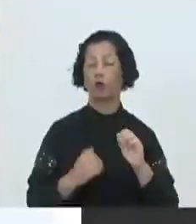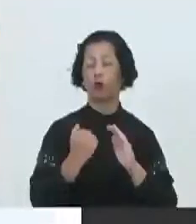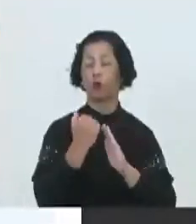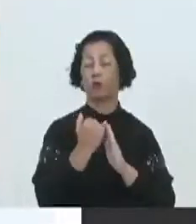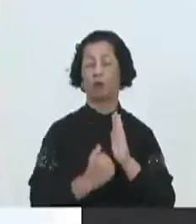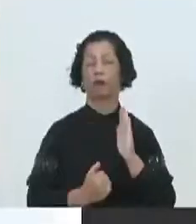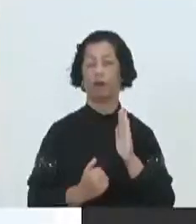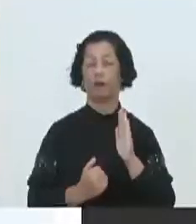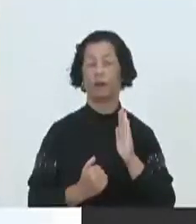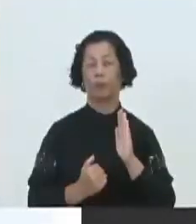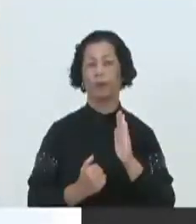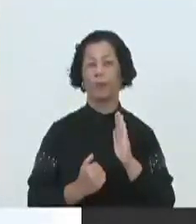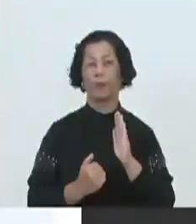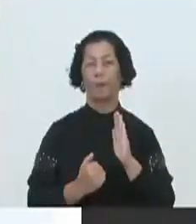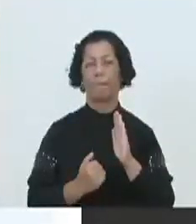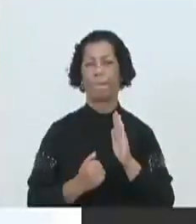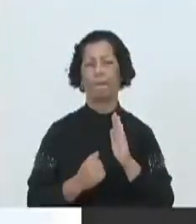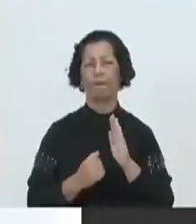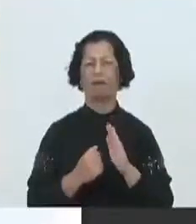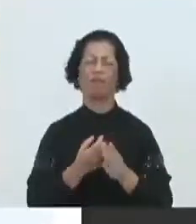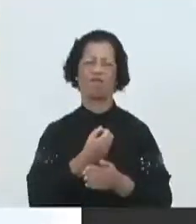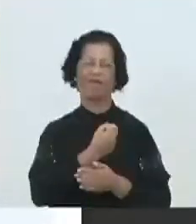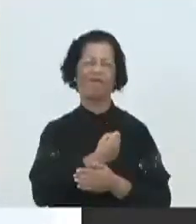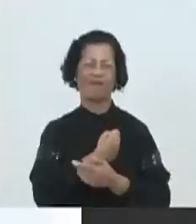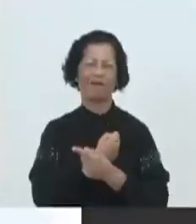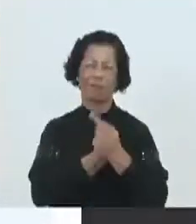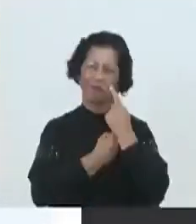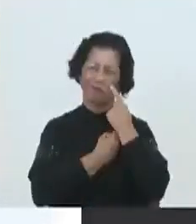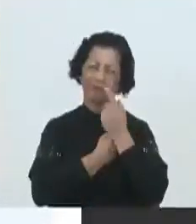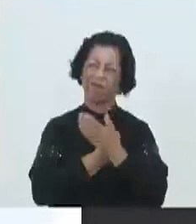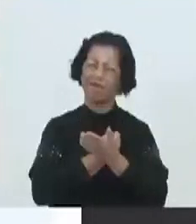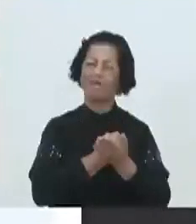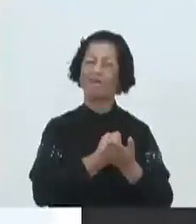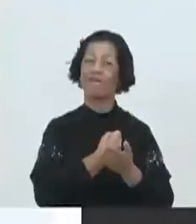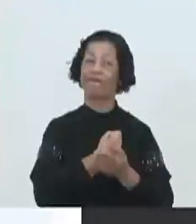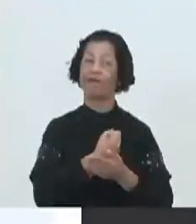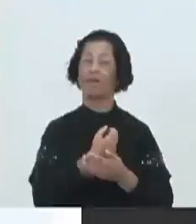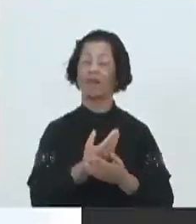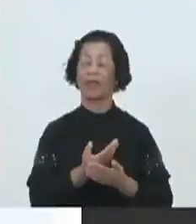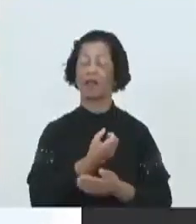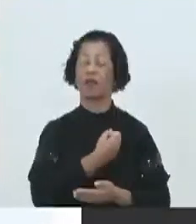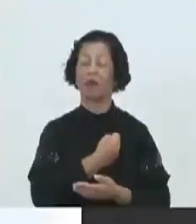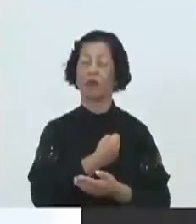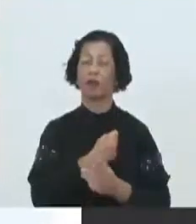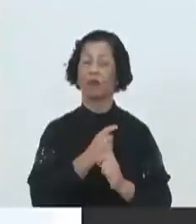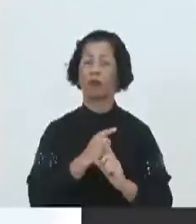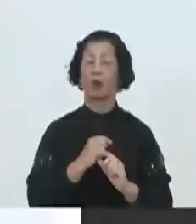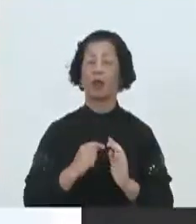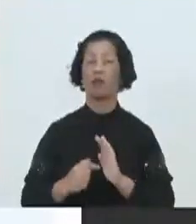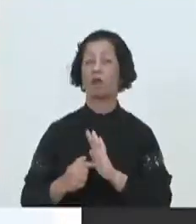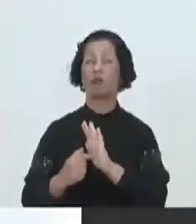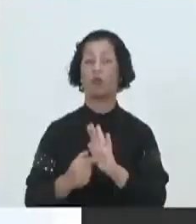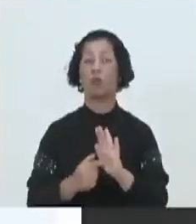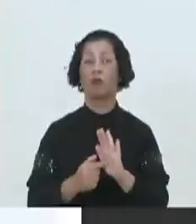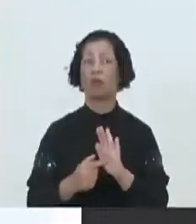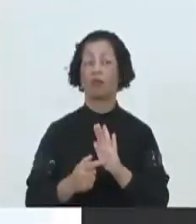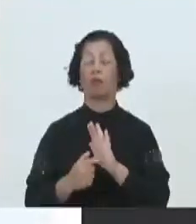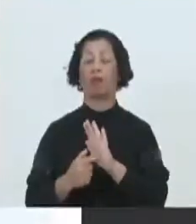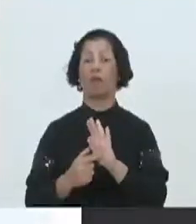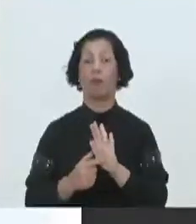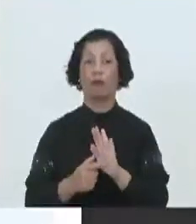e é um número muitas vezes olhado com certa ingratidão porque ele não reflete em benefício imediato pra